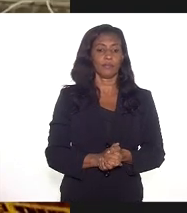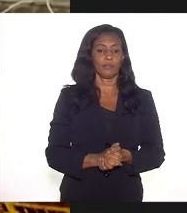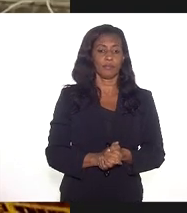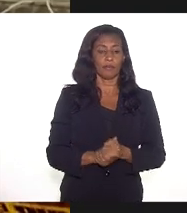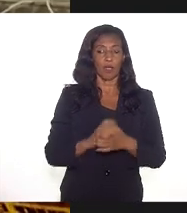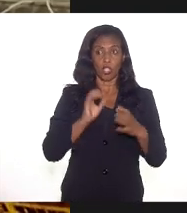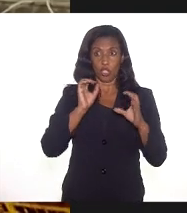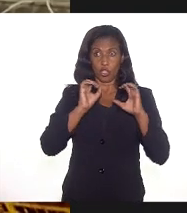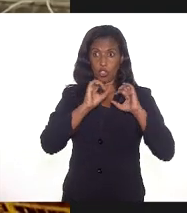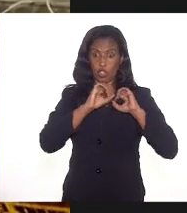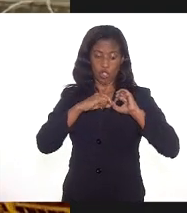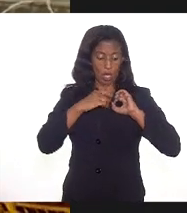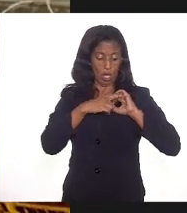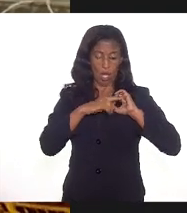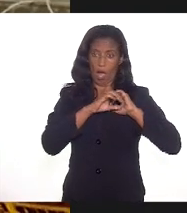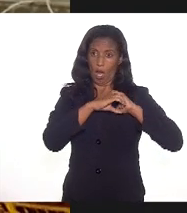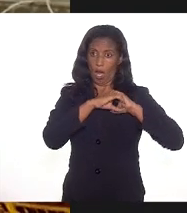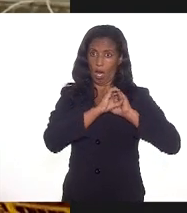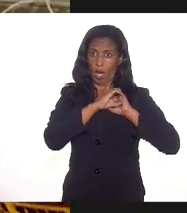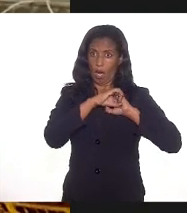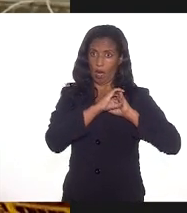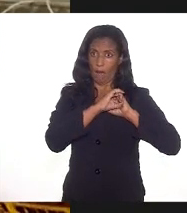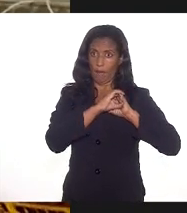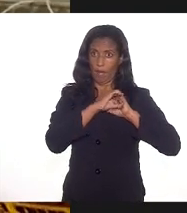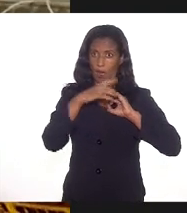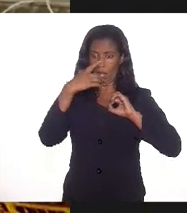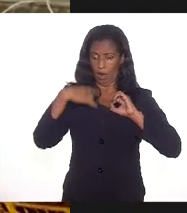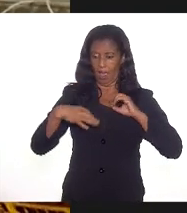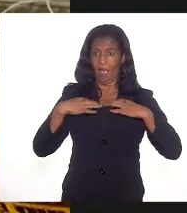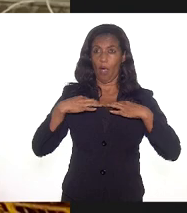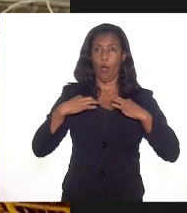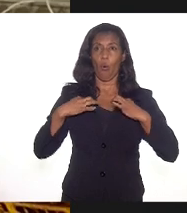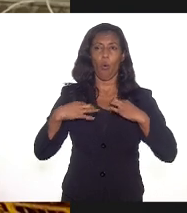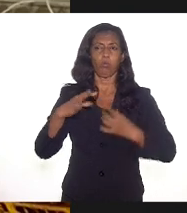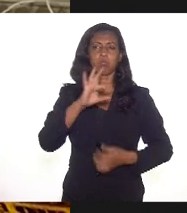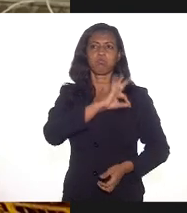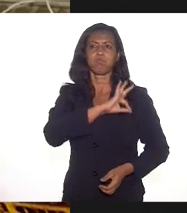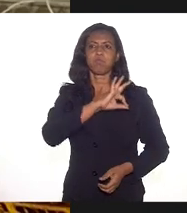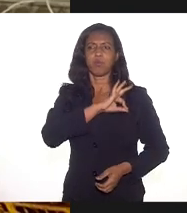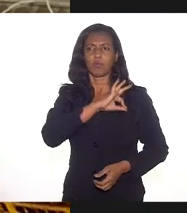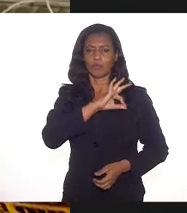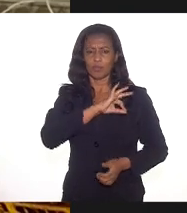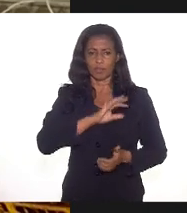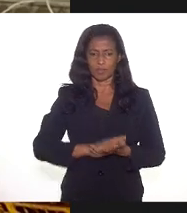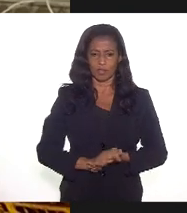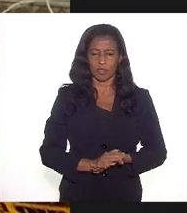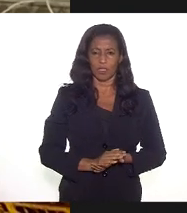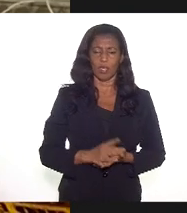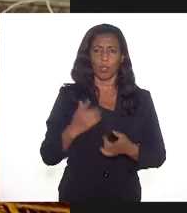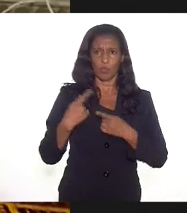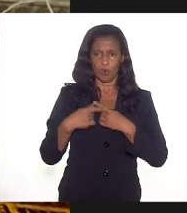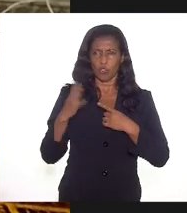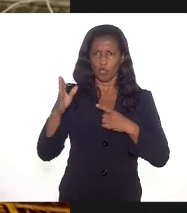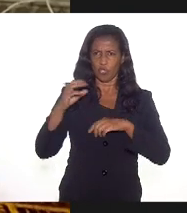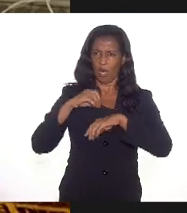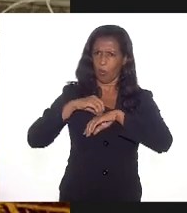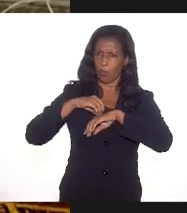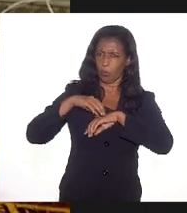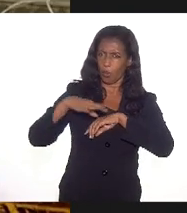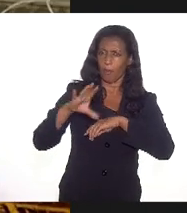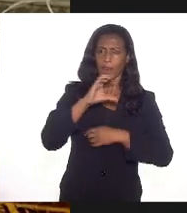de câmeras nos uniformes dos policiais e foi baixada a diligência, porque isso foi encaminhado pela